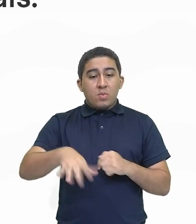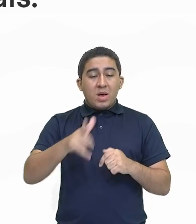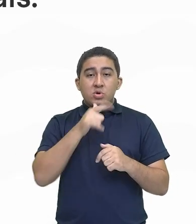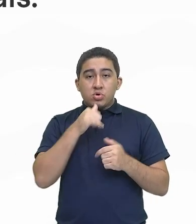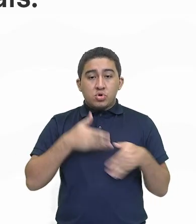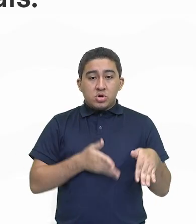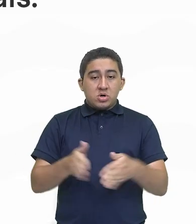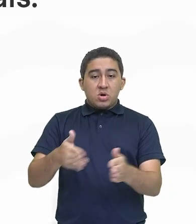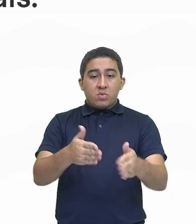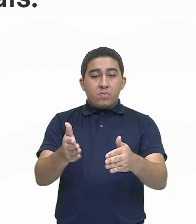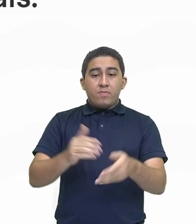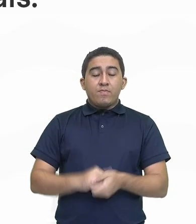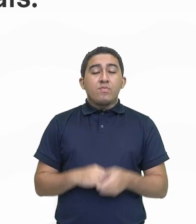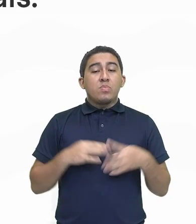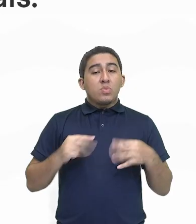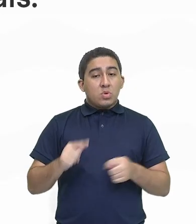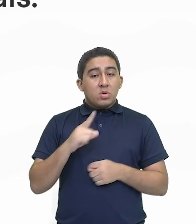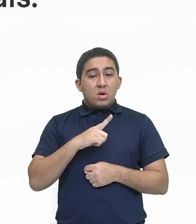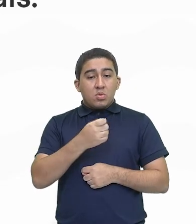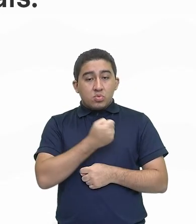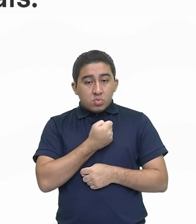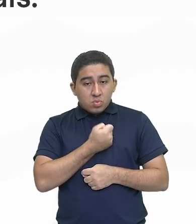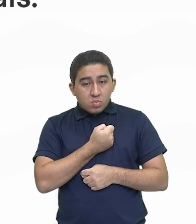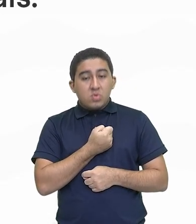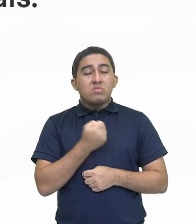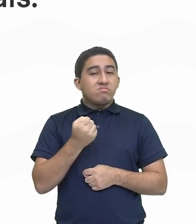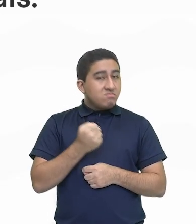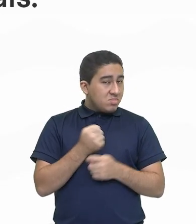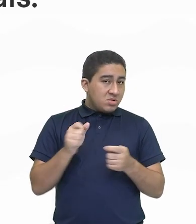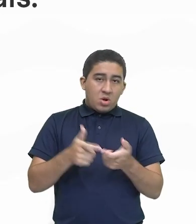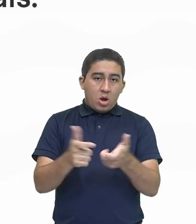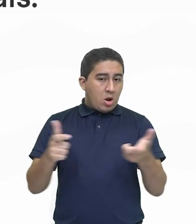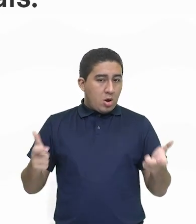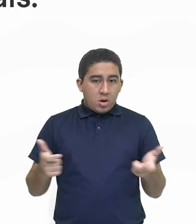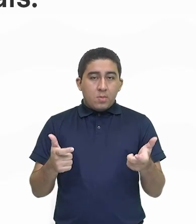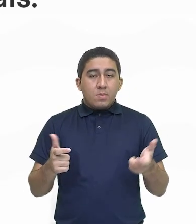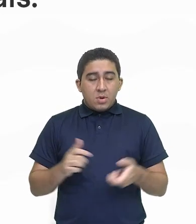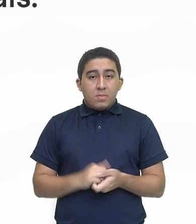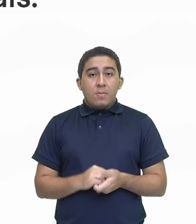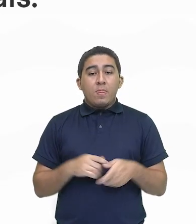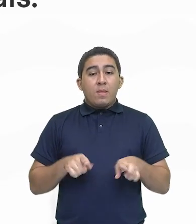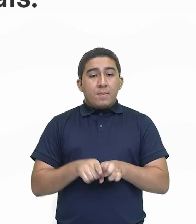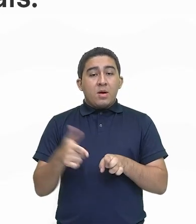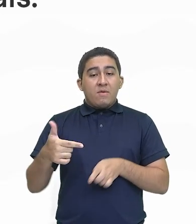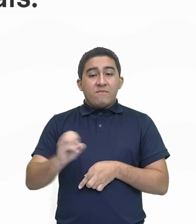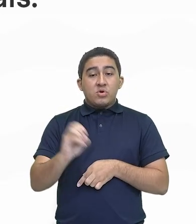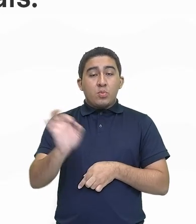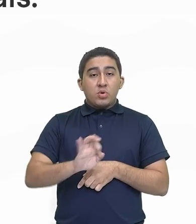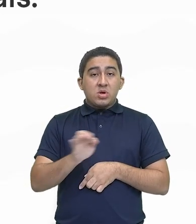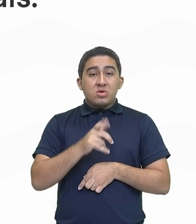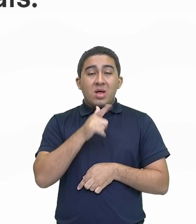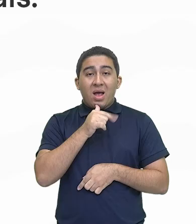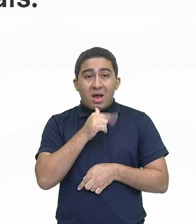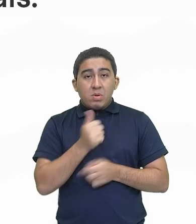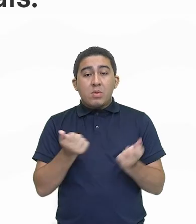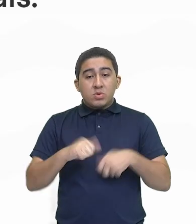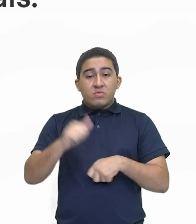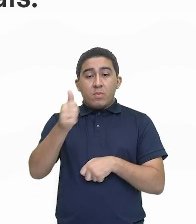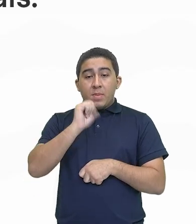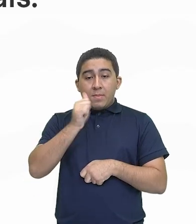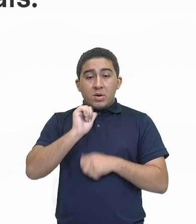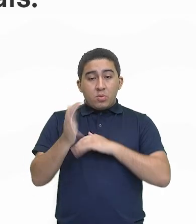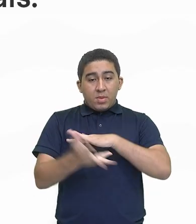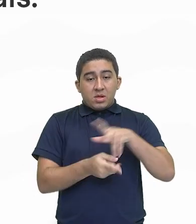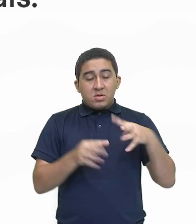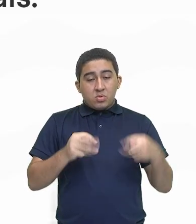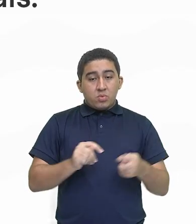hidrográfica. Tudo tem esses números muito grandes na Amazônia. Ocupa 20% da água doce do planeta. E o desmatamento